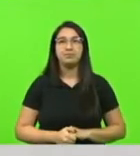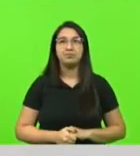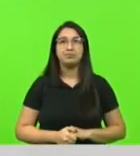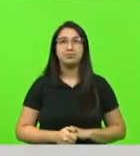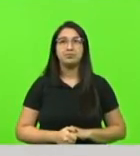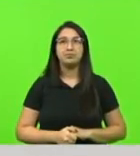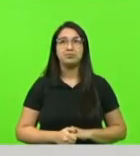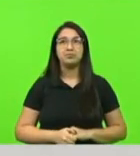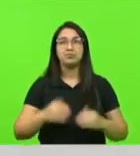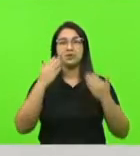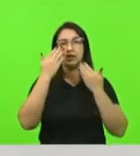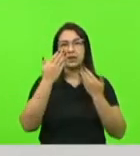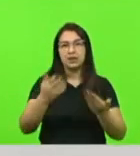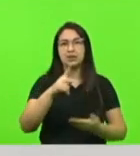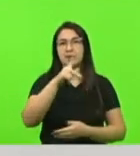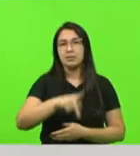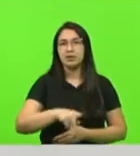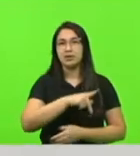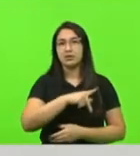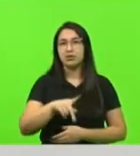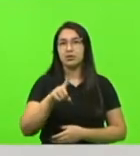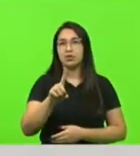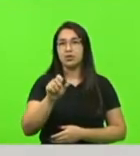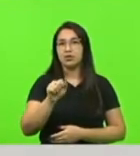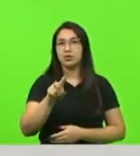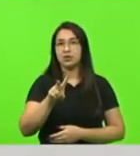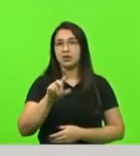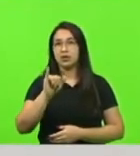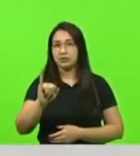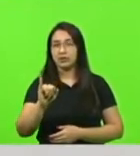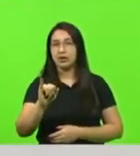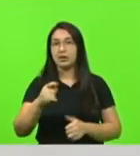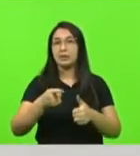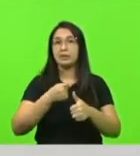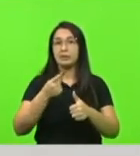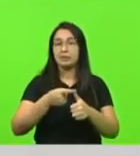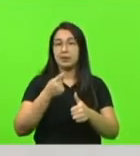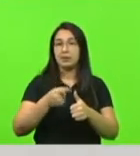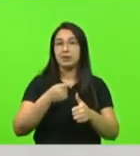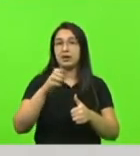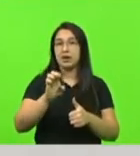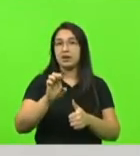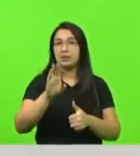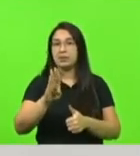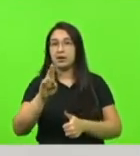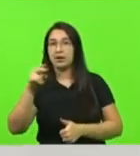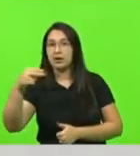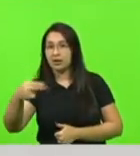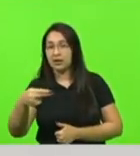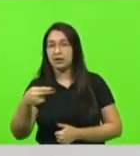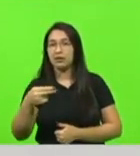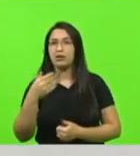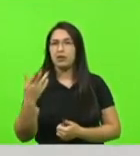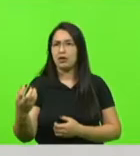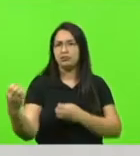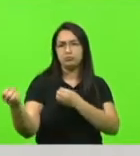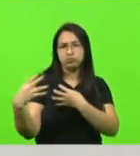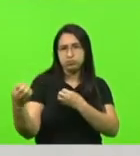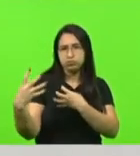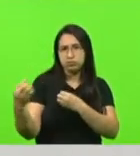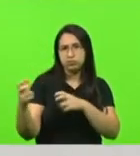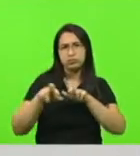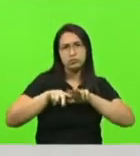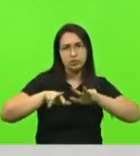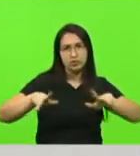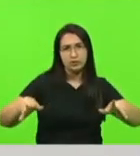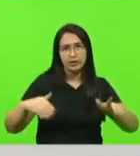Meu agradecimento ao pastor Davi Geraldi, da primeira IBN, o qual foi um mentor muito importante nos meus primeiros passos de vida cristã.